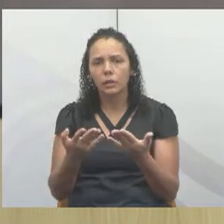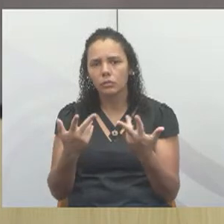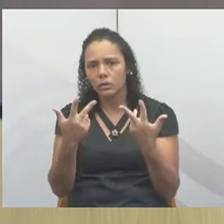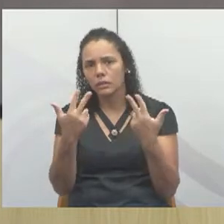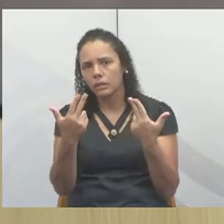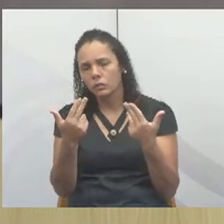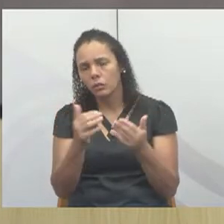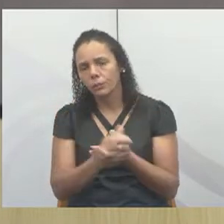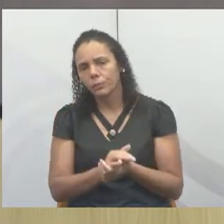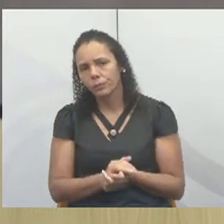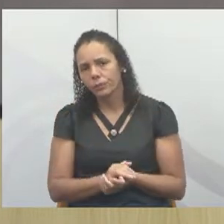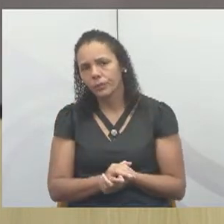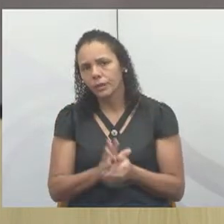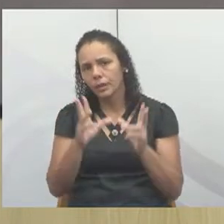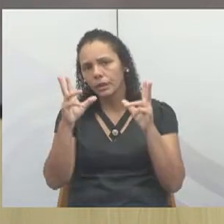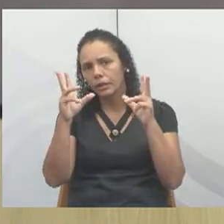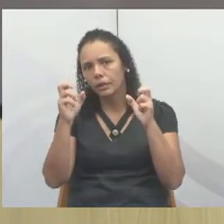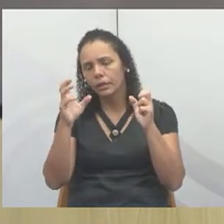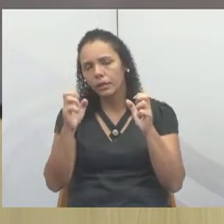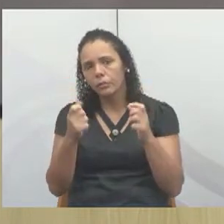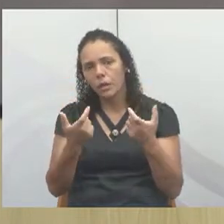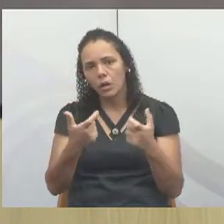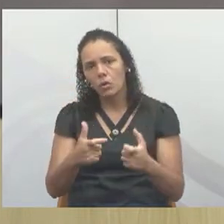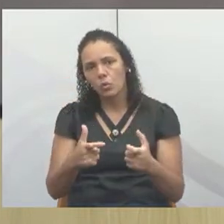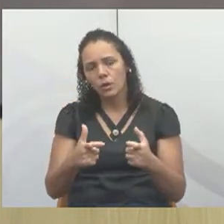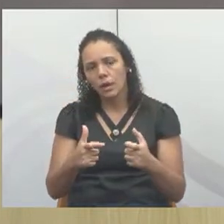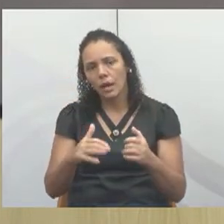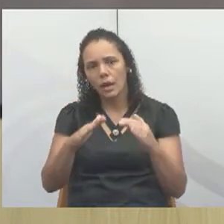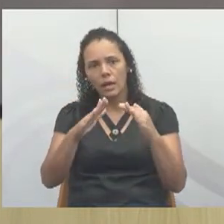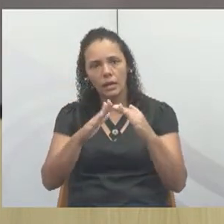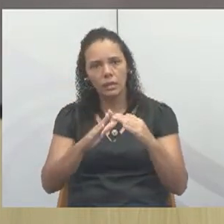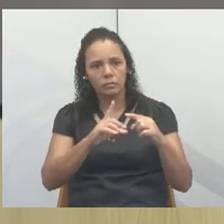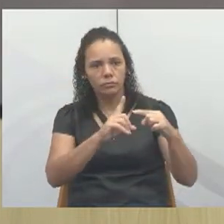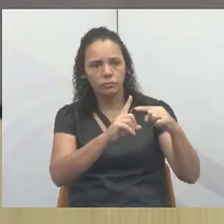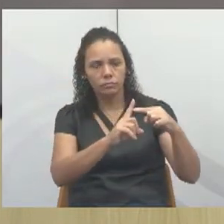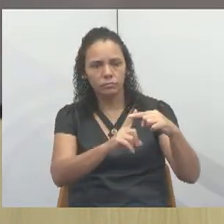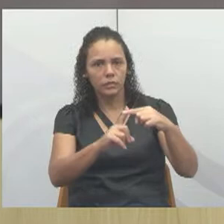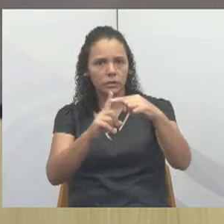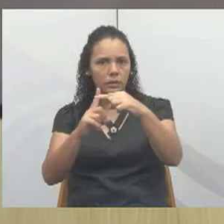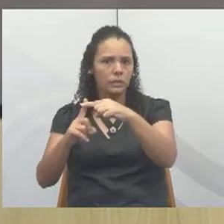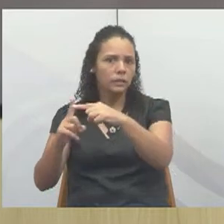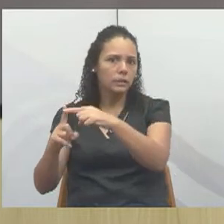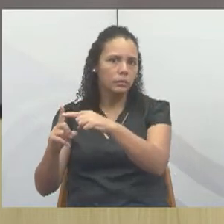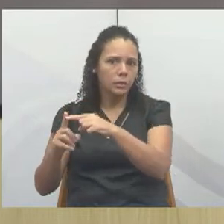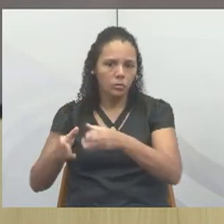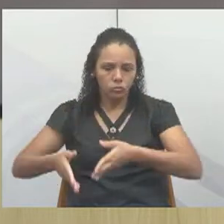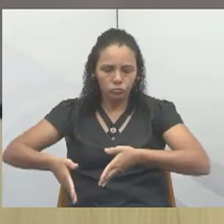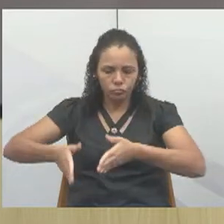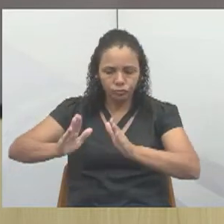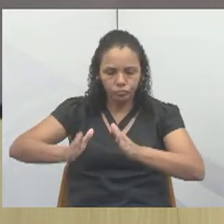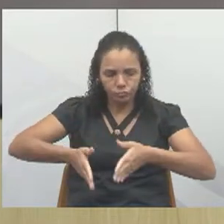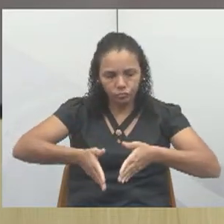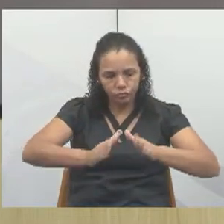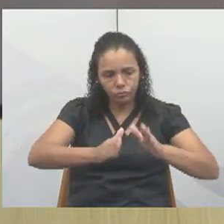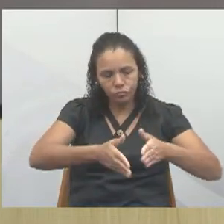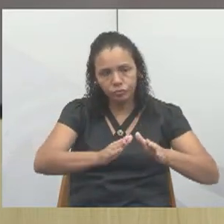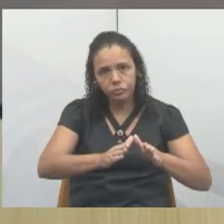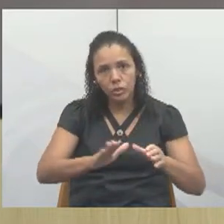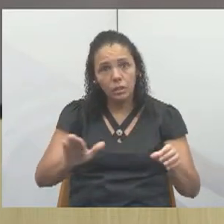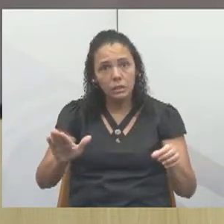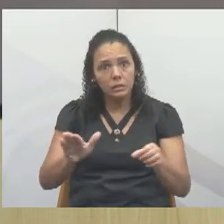o cemitério municipal. Hoje nós temos tantos problemas no cemitério, não cabe mais ninguém